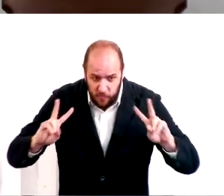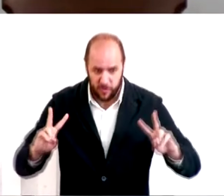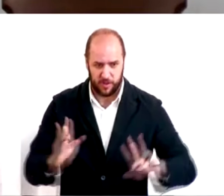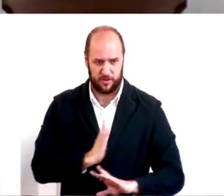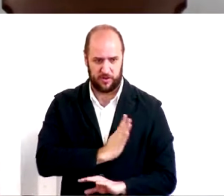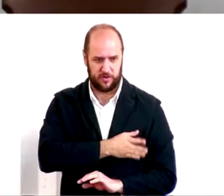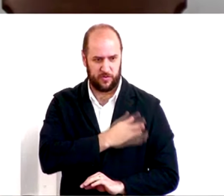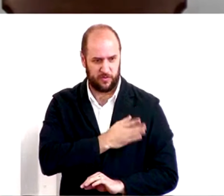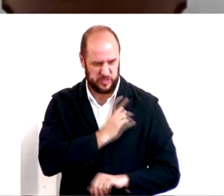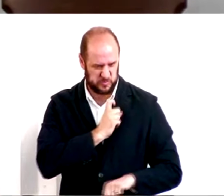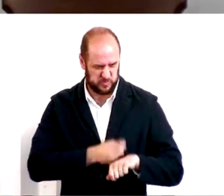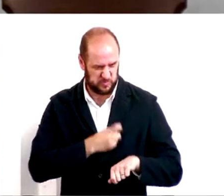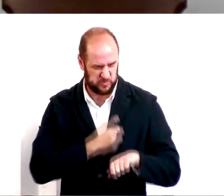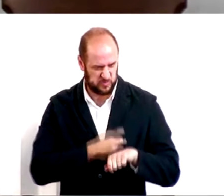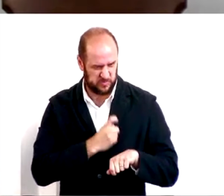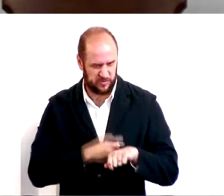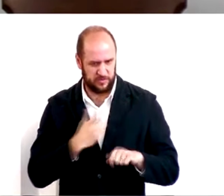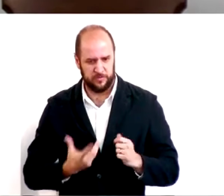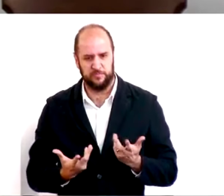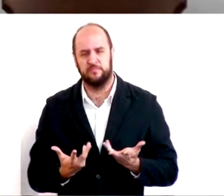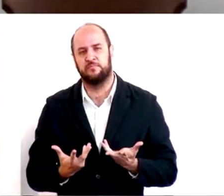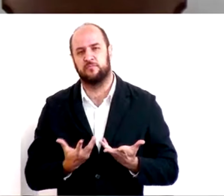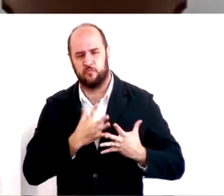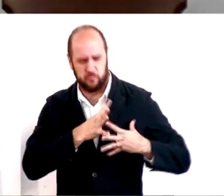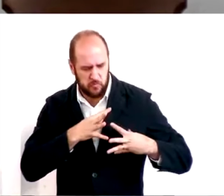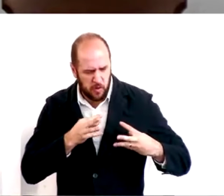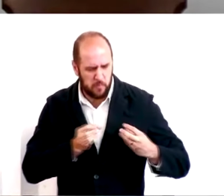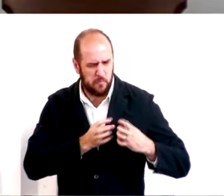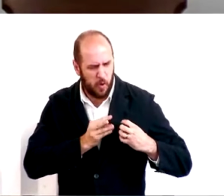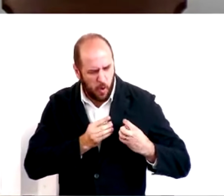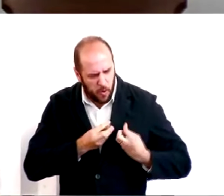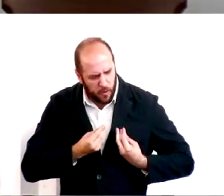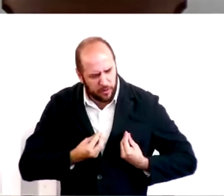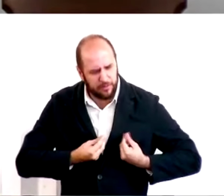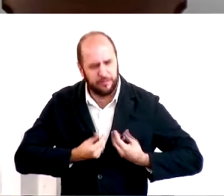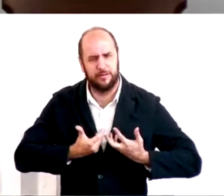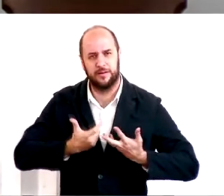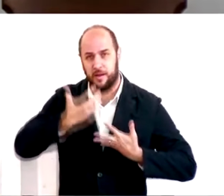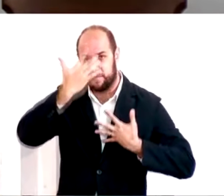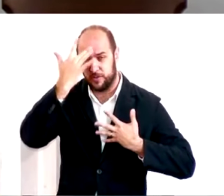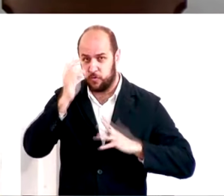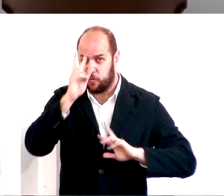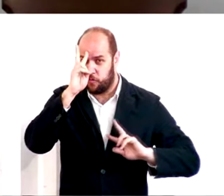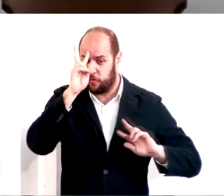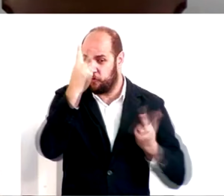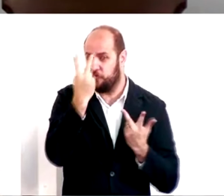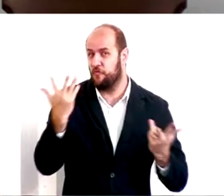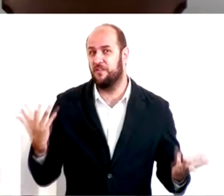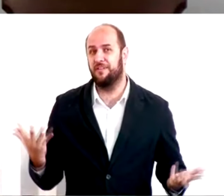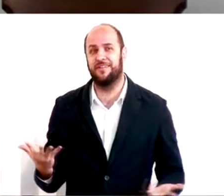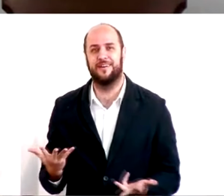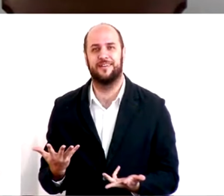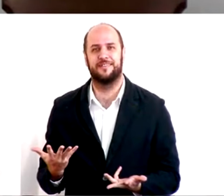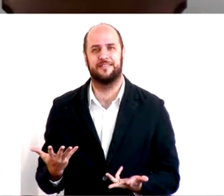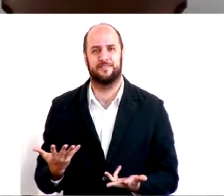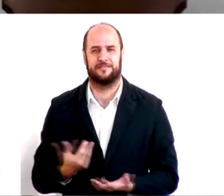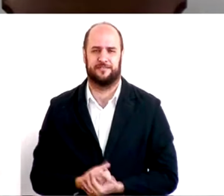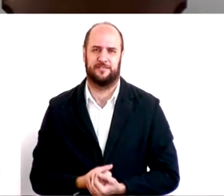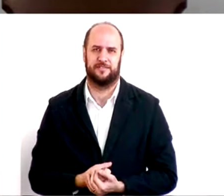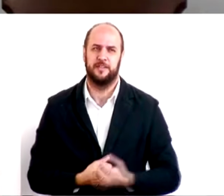coração endurecido seja amolecido, com que um idólatra que antes se ajoelhava diante de uma imagem que não tem